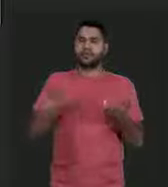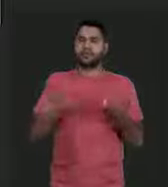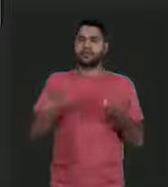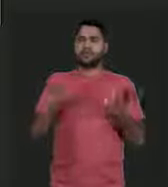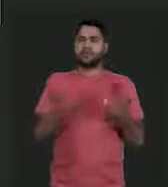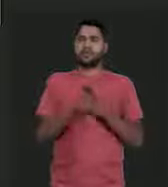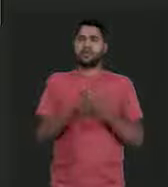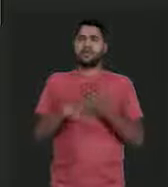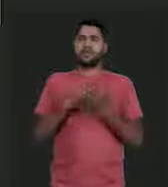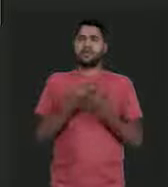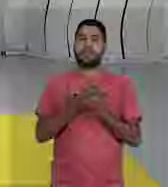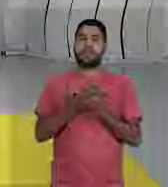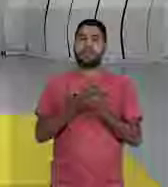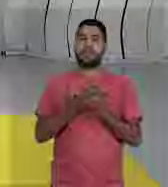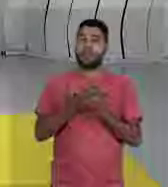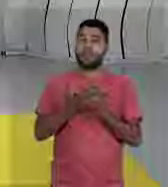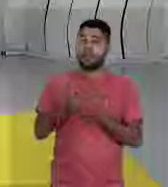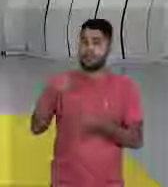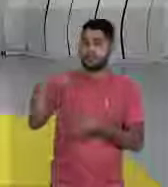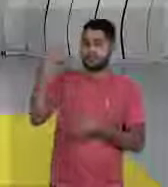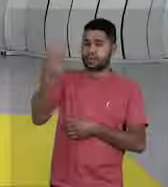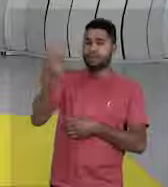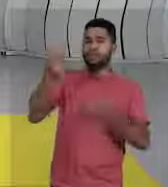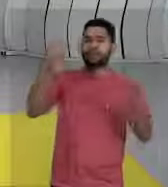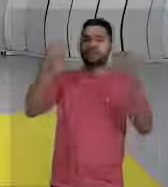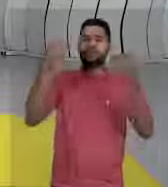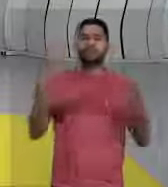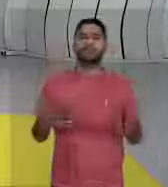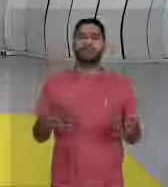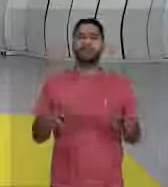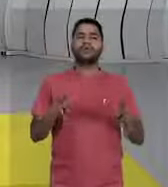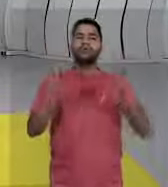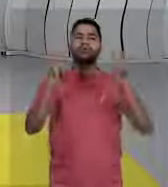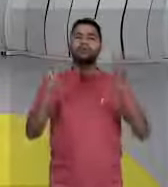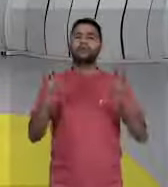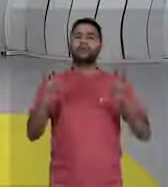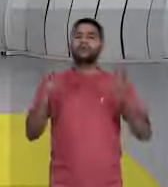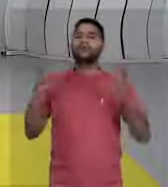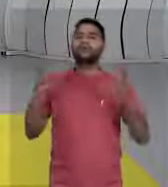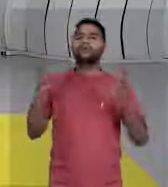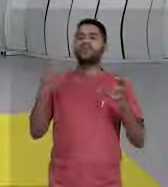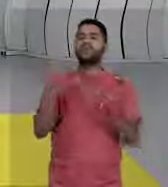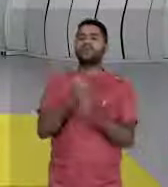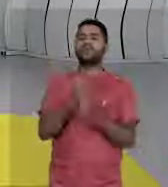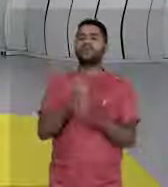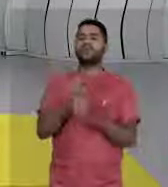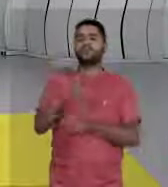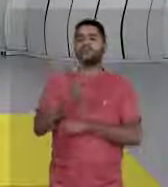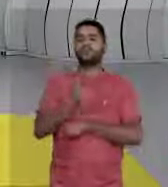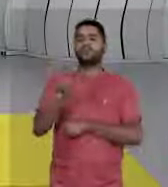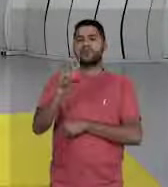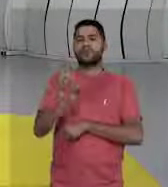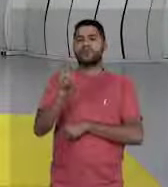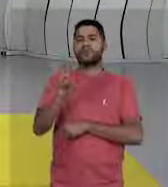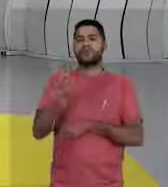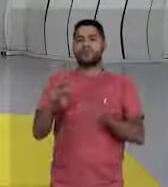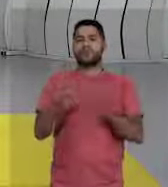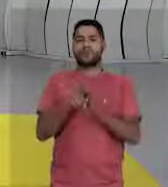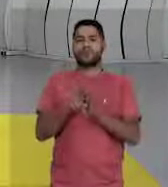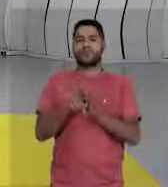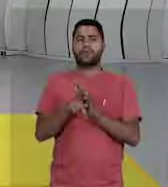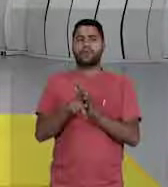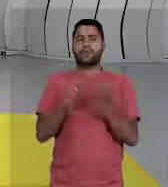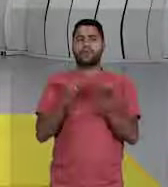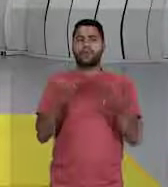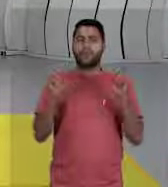material. Na nossa próxima aula, nós falaremos sobre o cálculo do consumo da energia